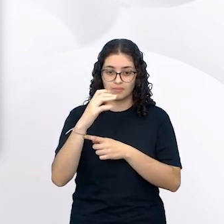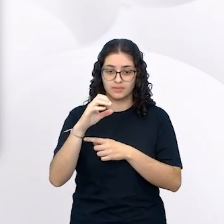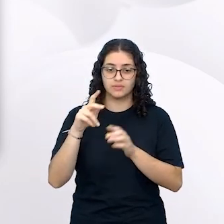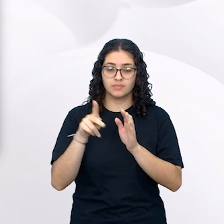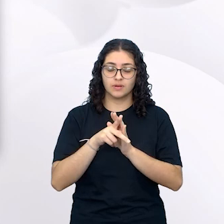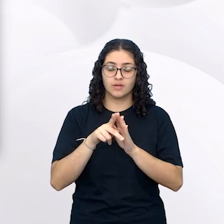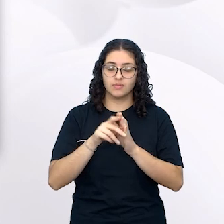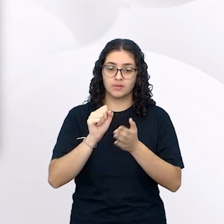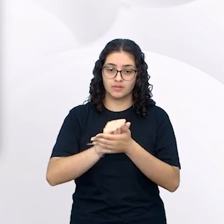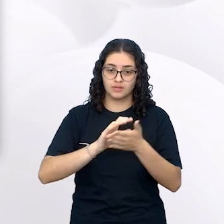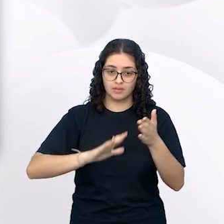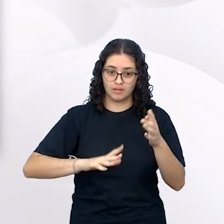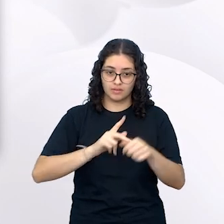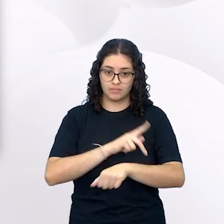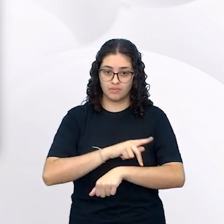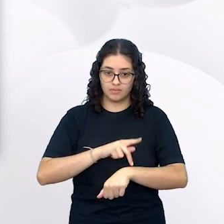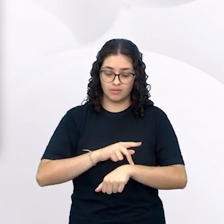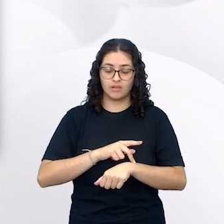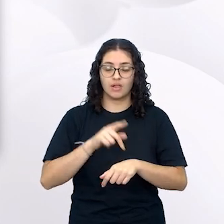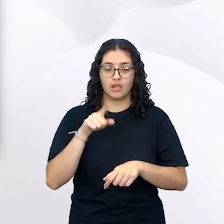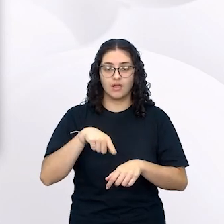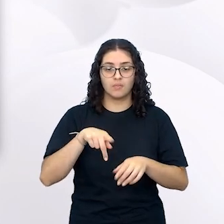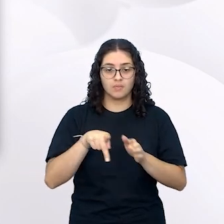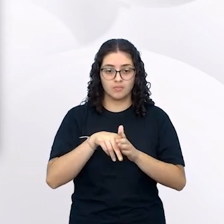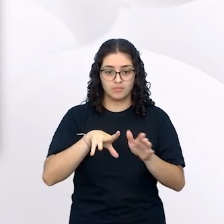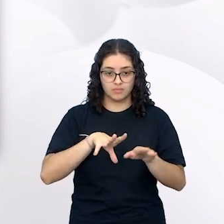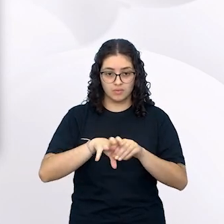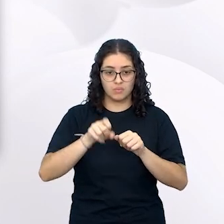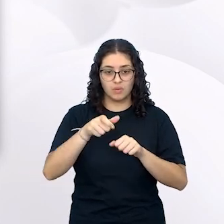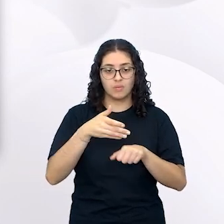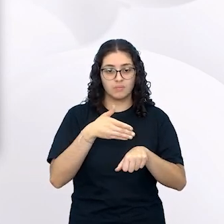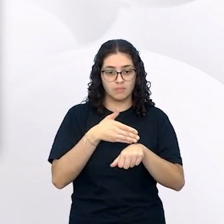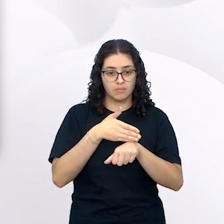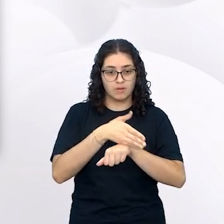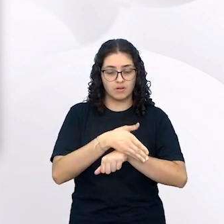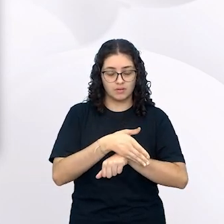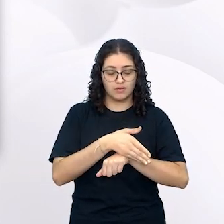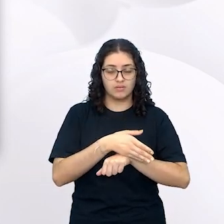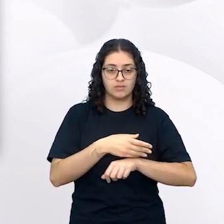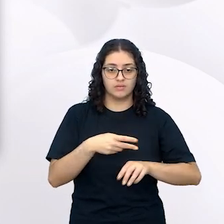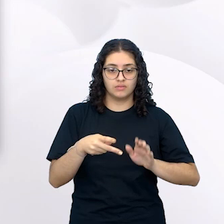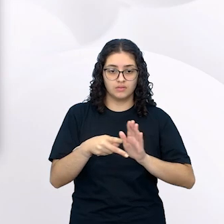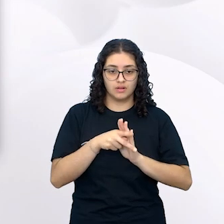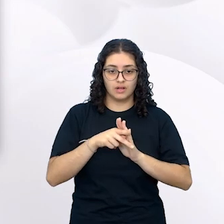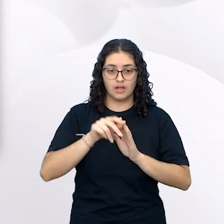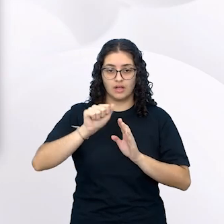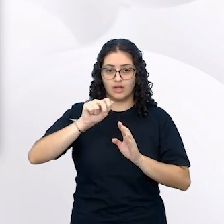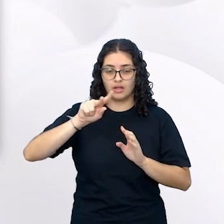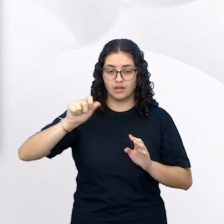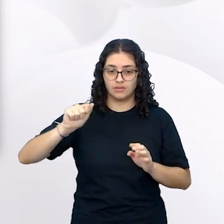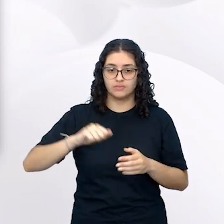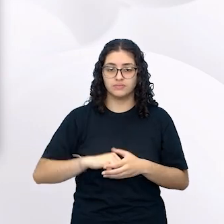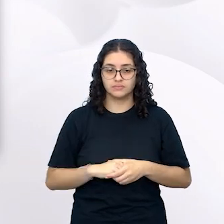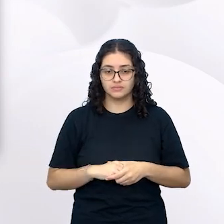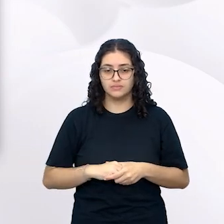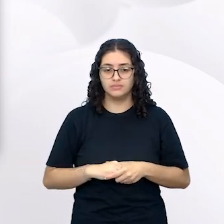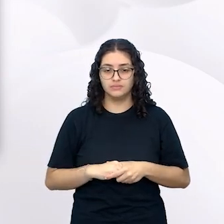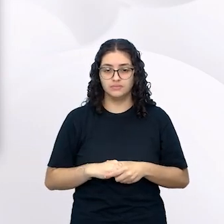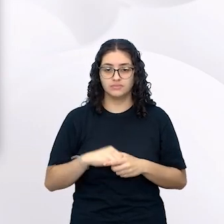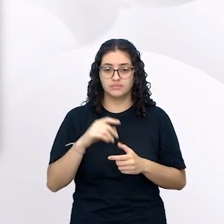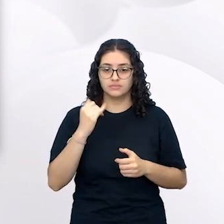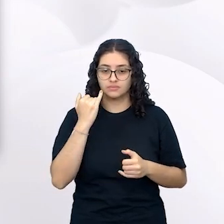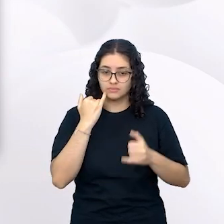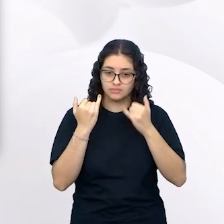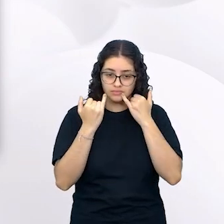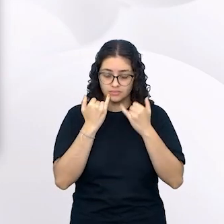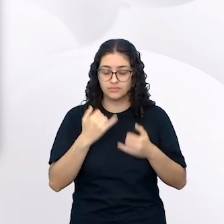pedagógica de caráter formativo, você pode entrar, professor e professora, no acesso no AVA, sobre o itinerário